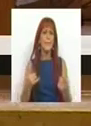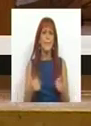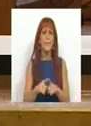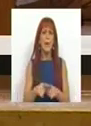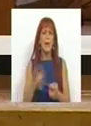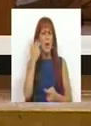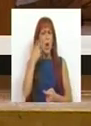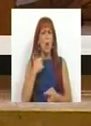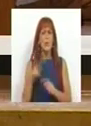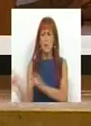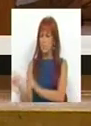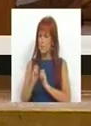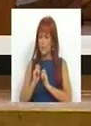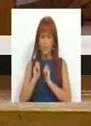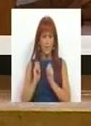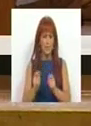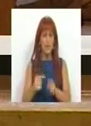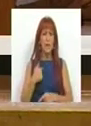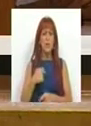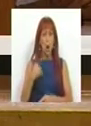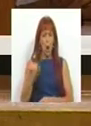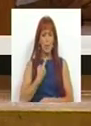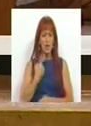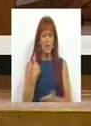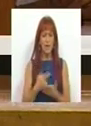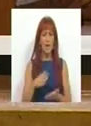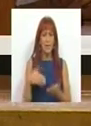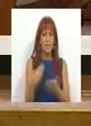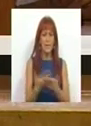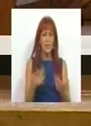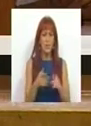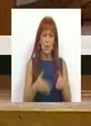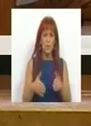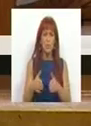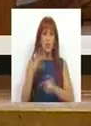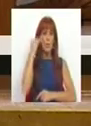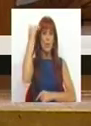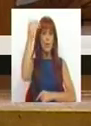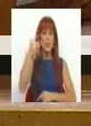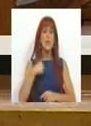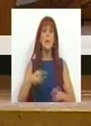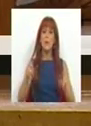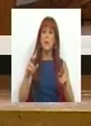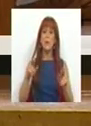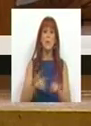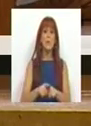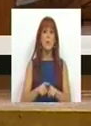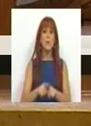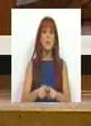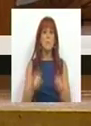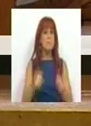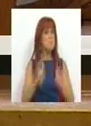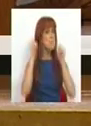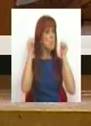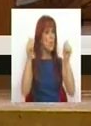que honrosamente herdamos e que temos a obrigação de conduzir rumo a um futuro que se deseja